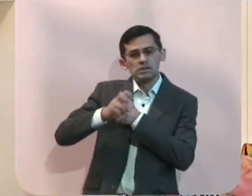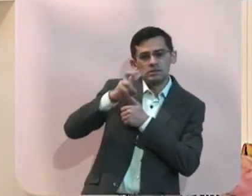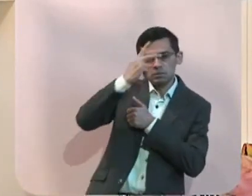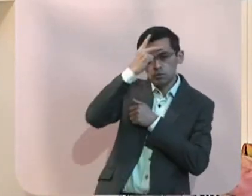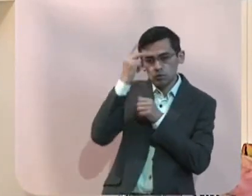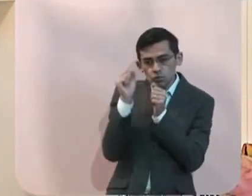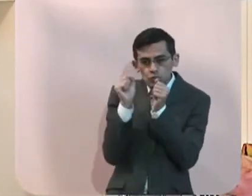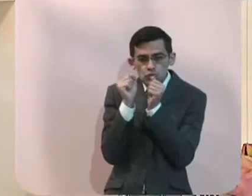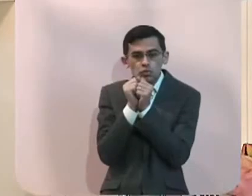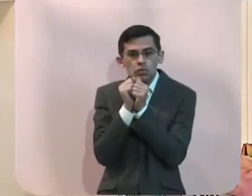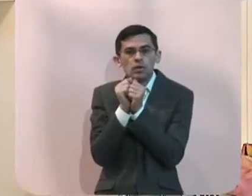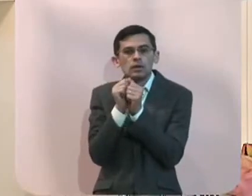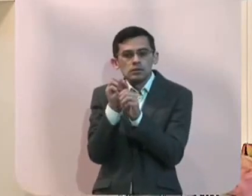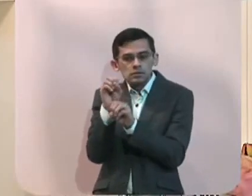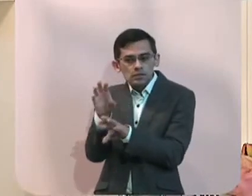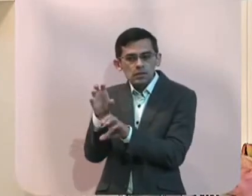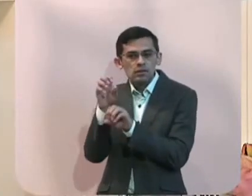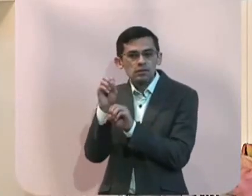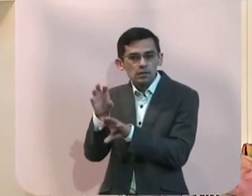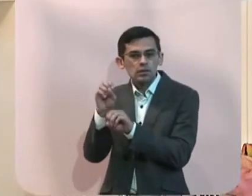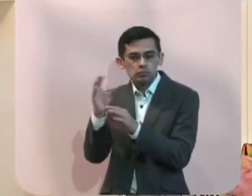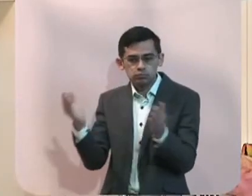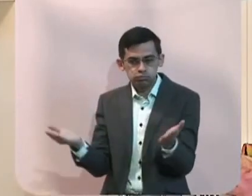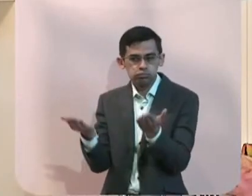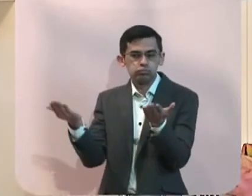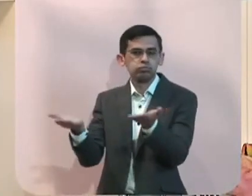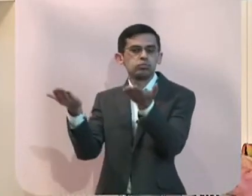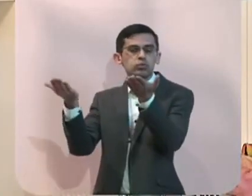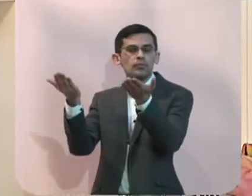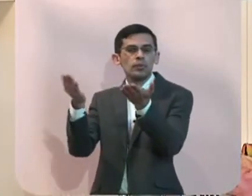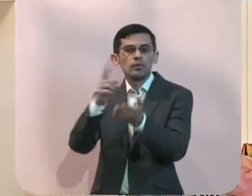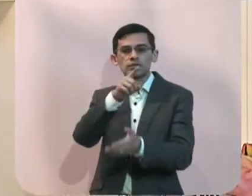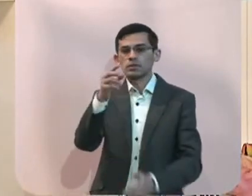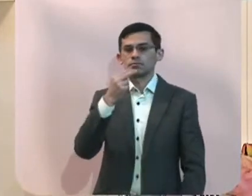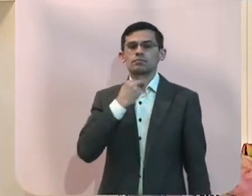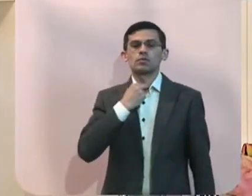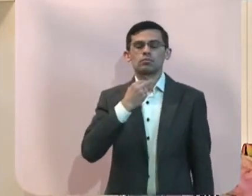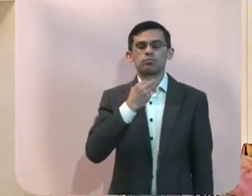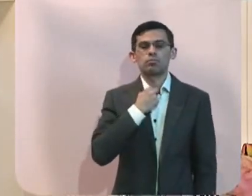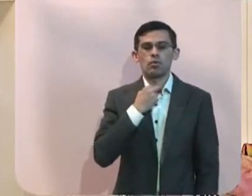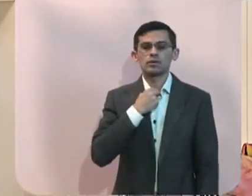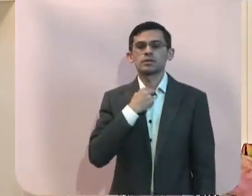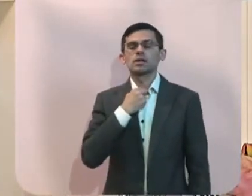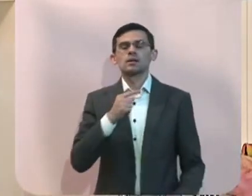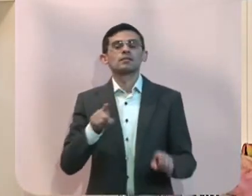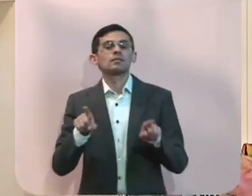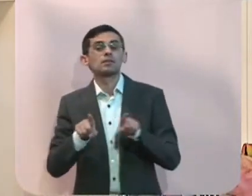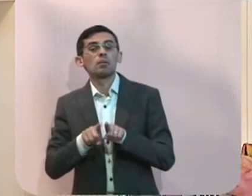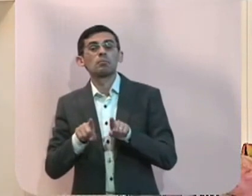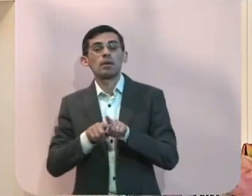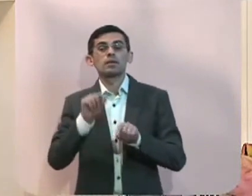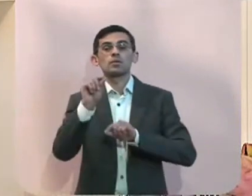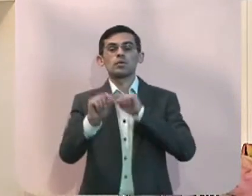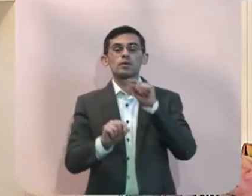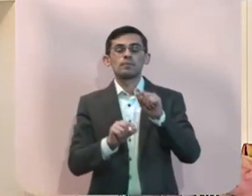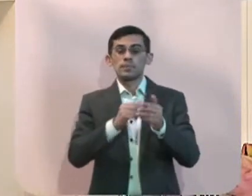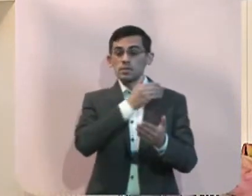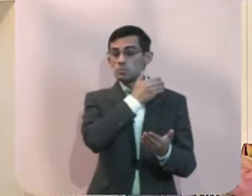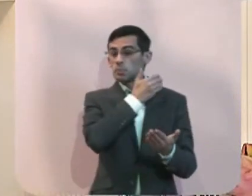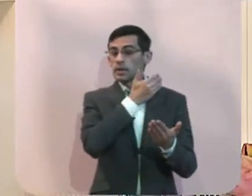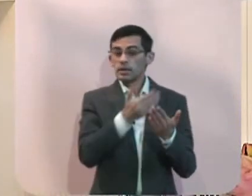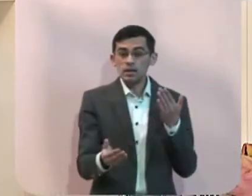máximo, você está ministrando na vida das pessoas. Você não pode deixar também de perder